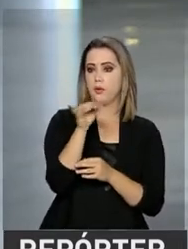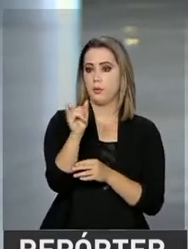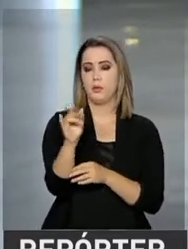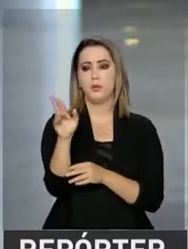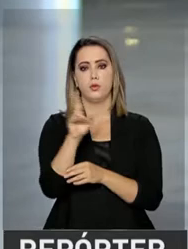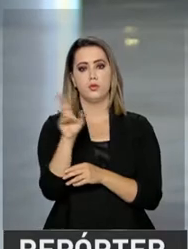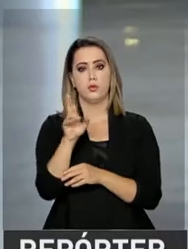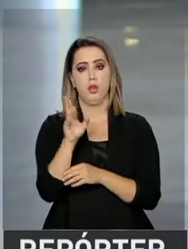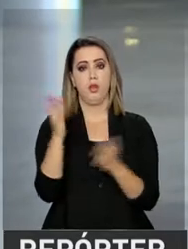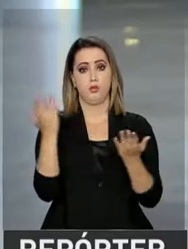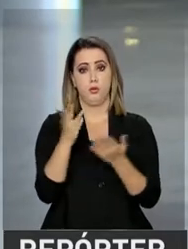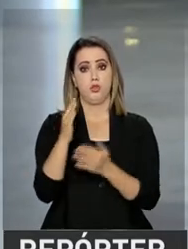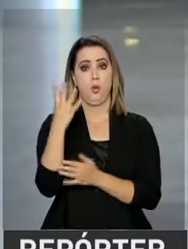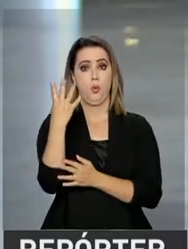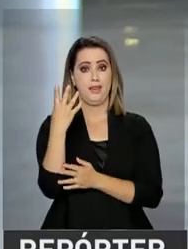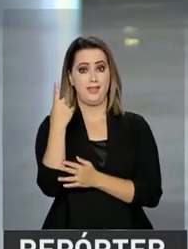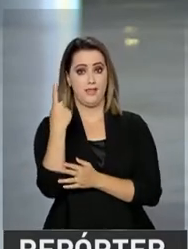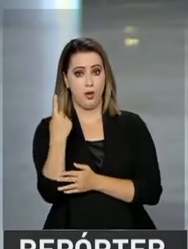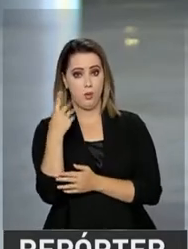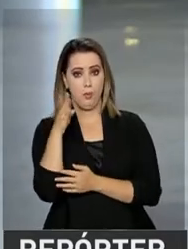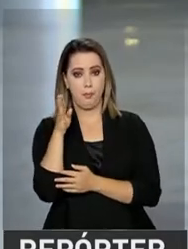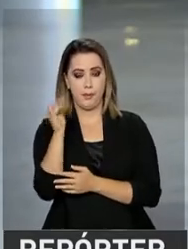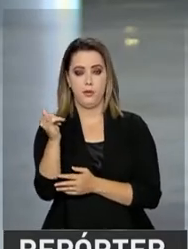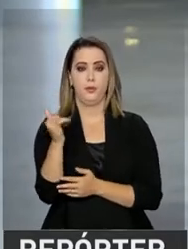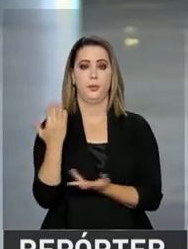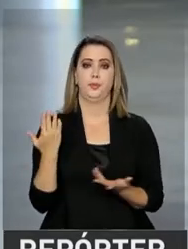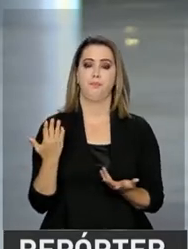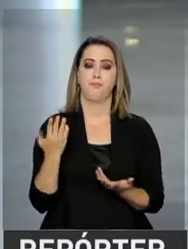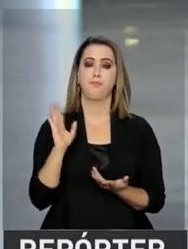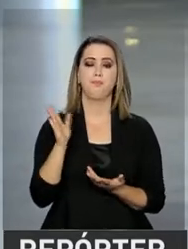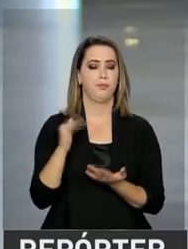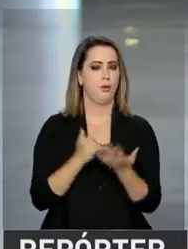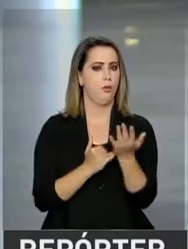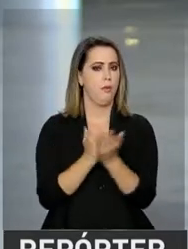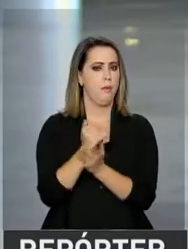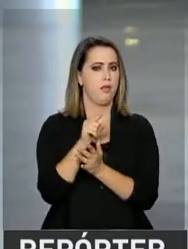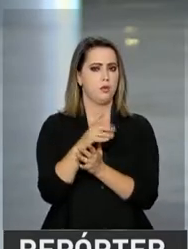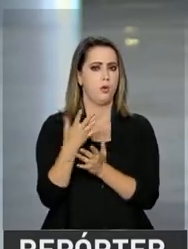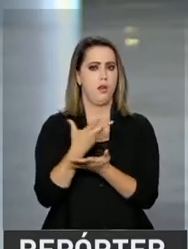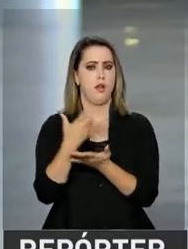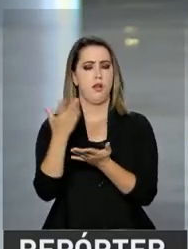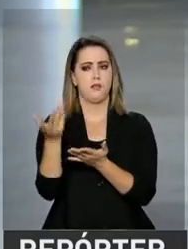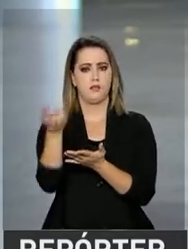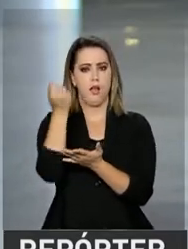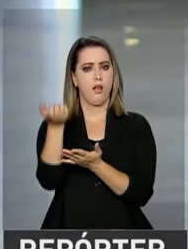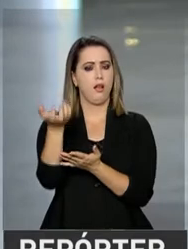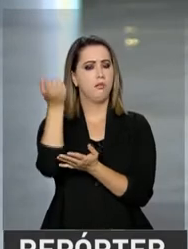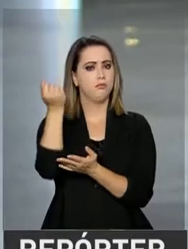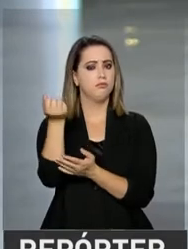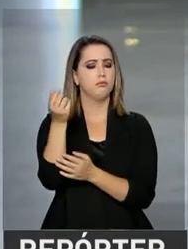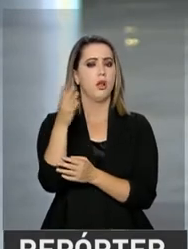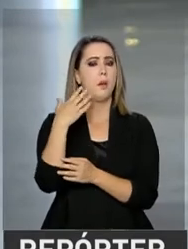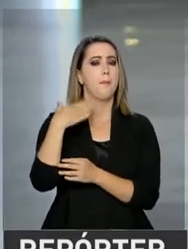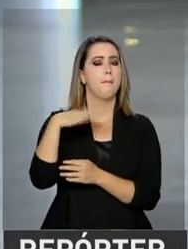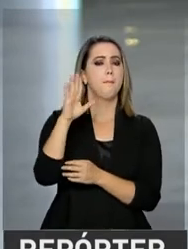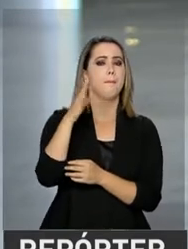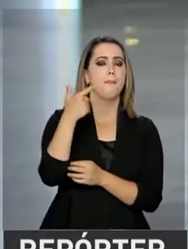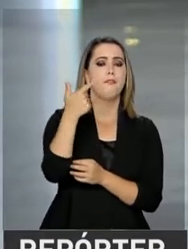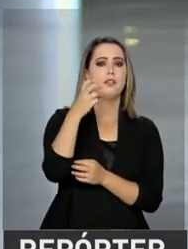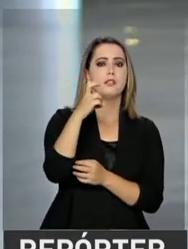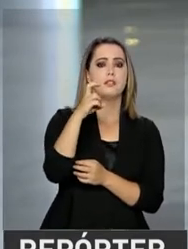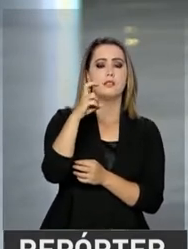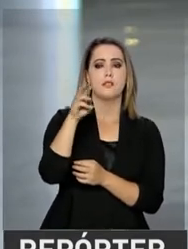de reais até agora então roberto como você falou desde o início dos sacs quase 25 milhões de